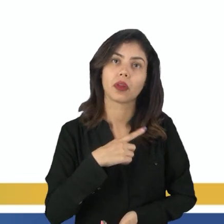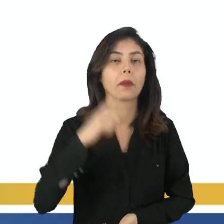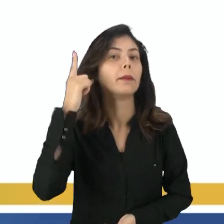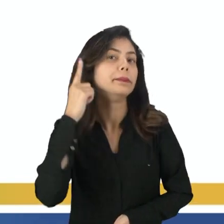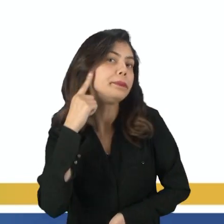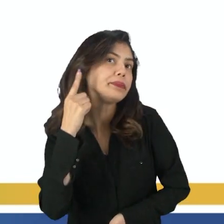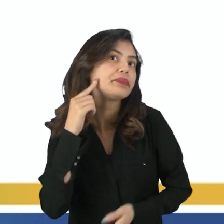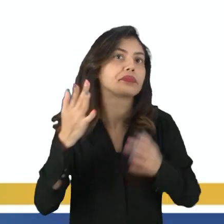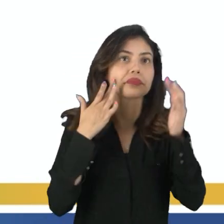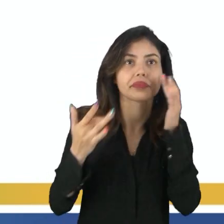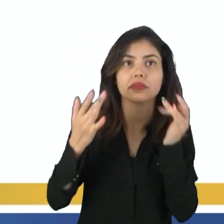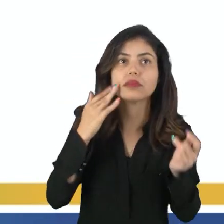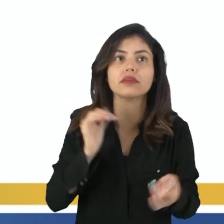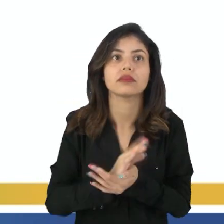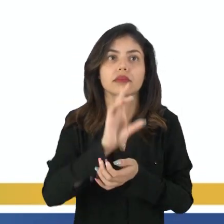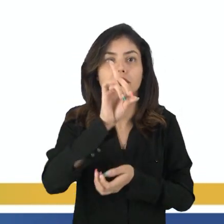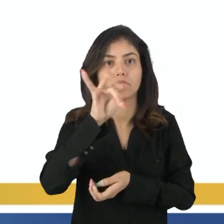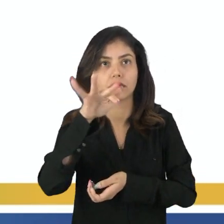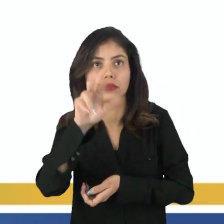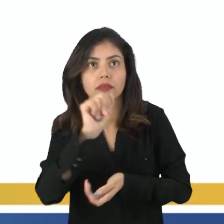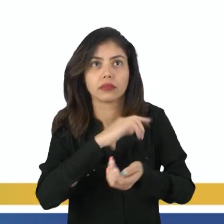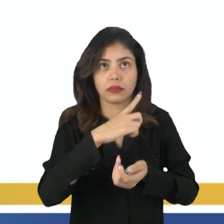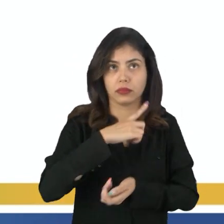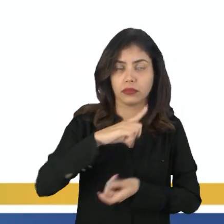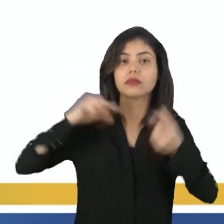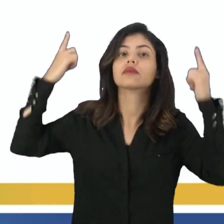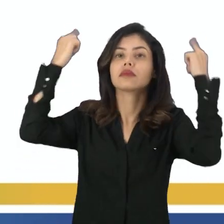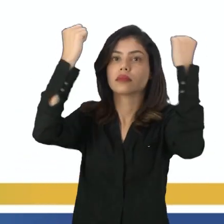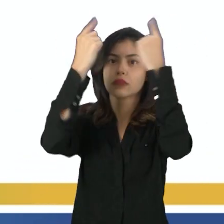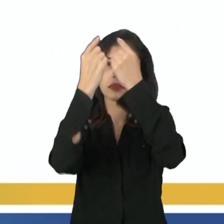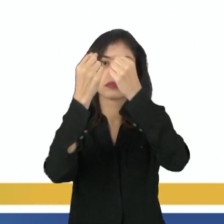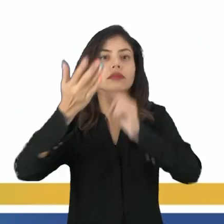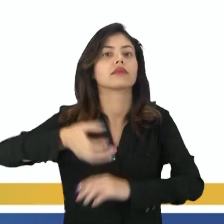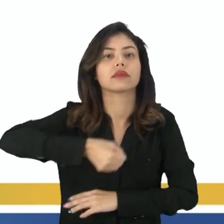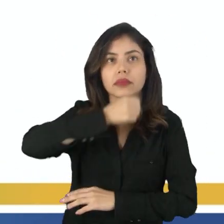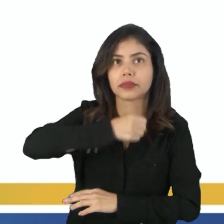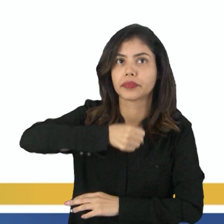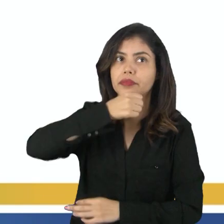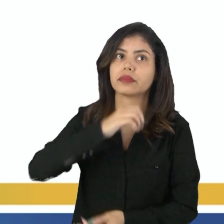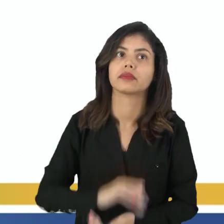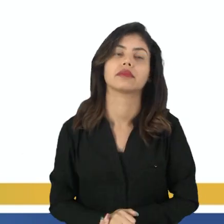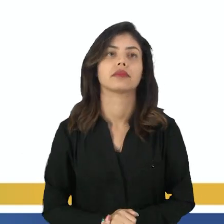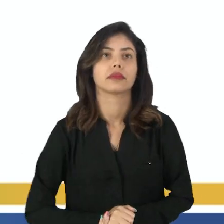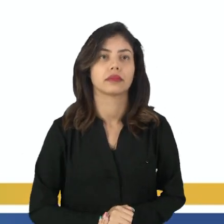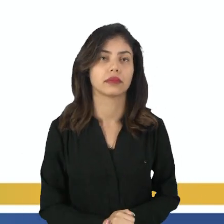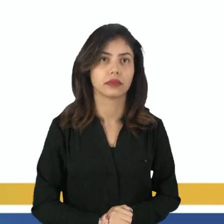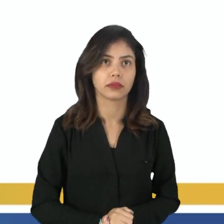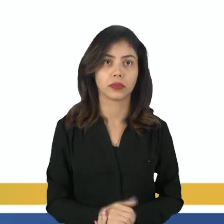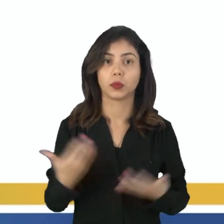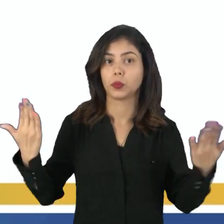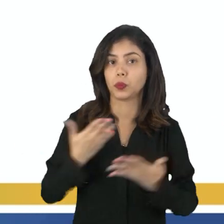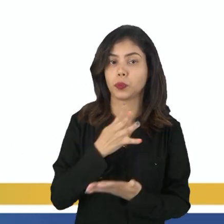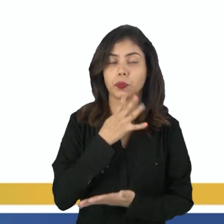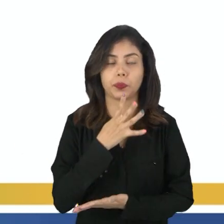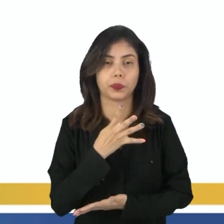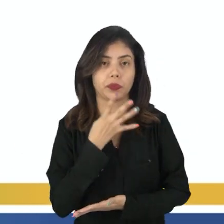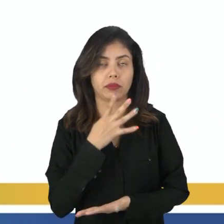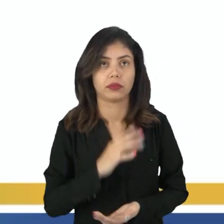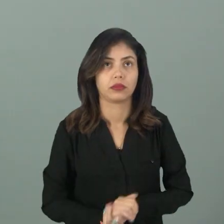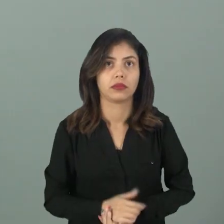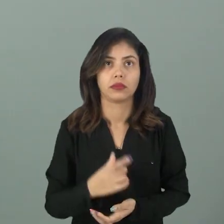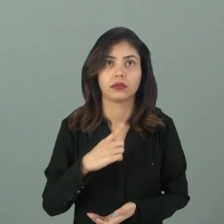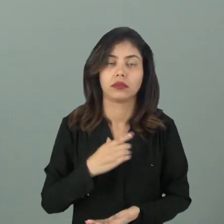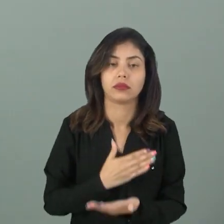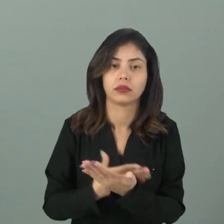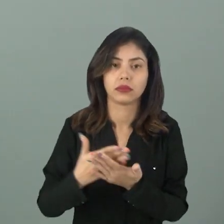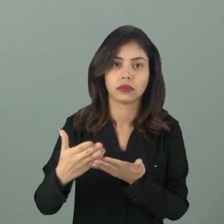consenso que o teatro ocidental teve origem na Grécia Antiga, né? A gente sabe que o teatro como nós conhecemos hoje, ele